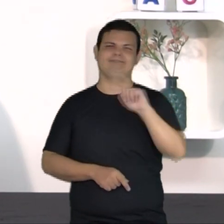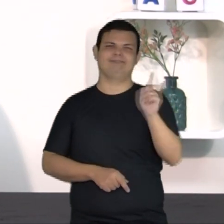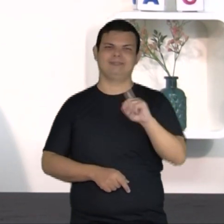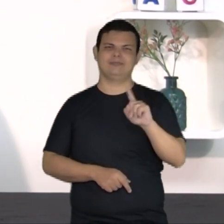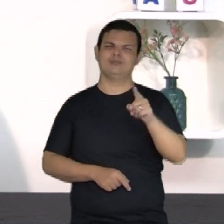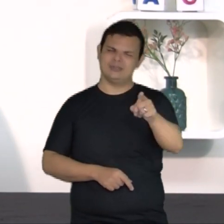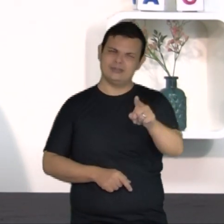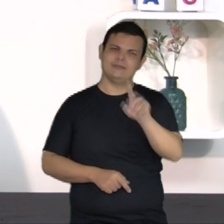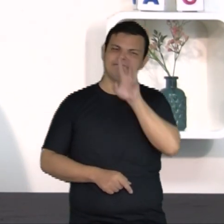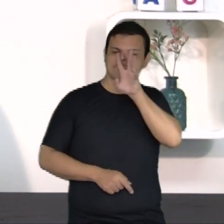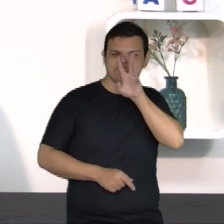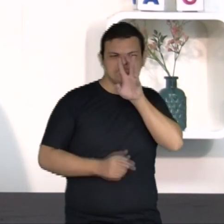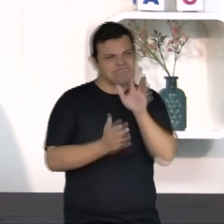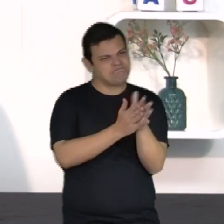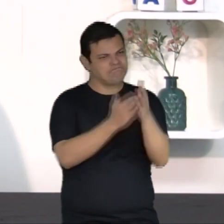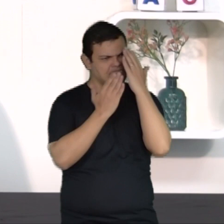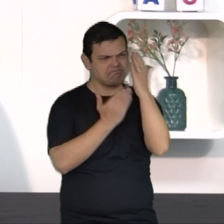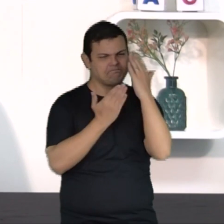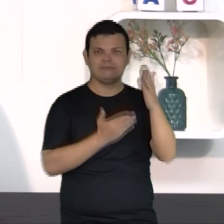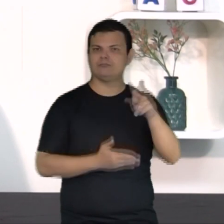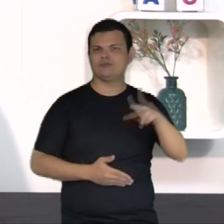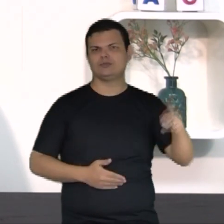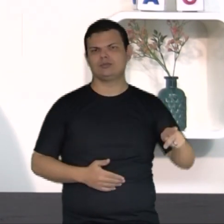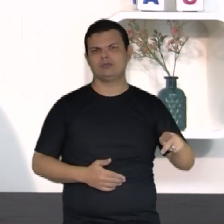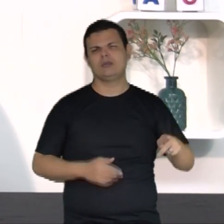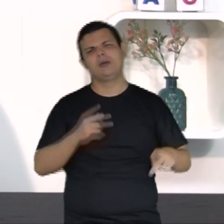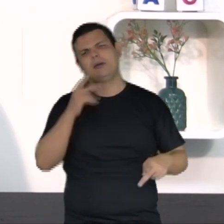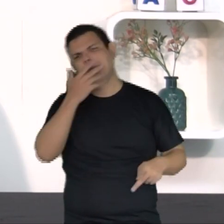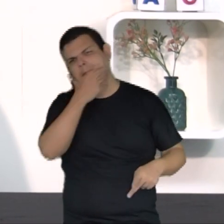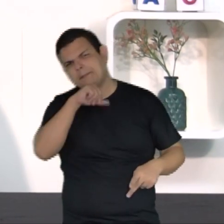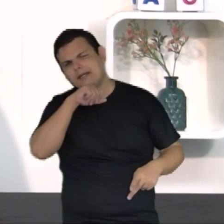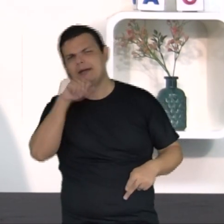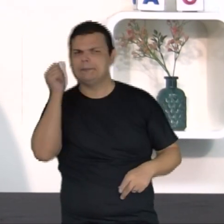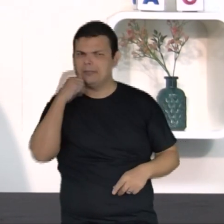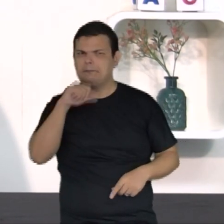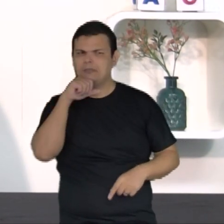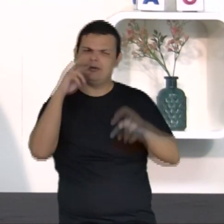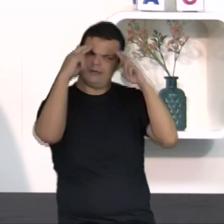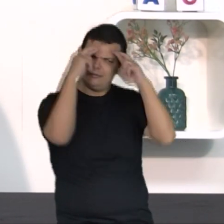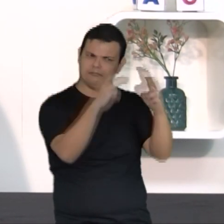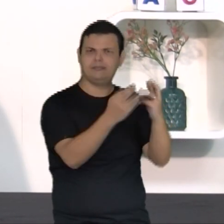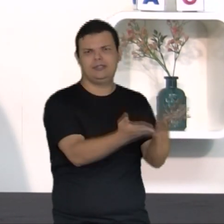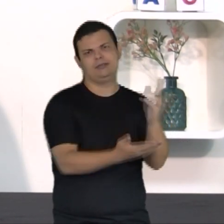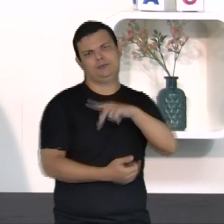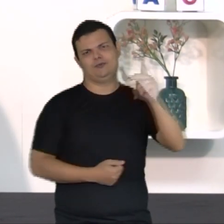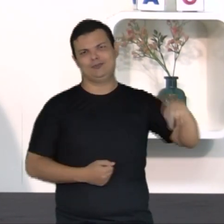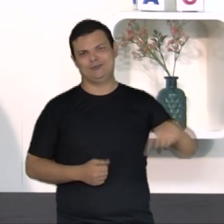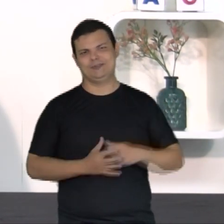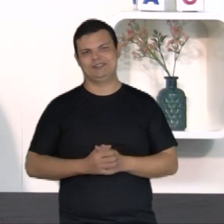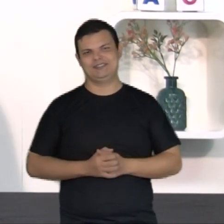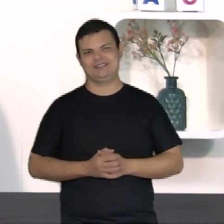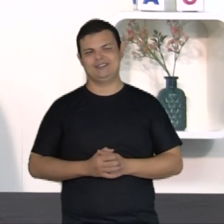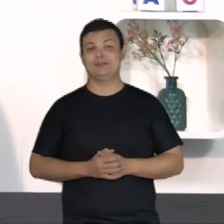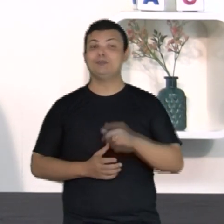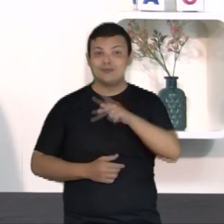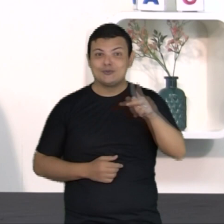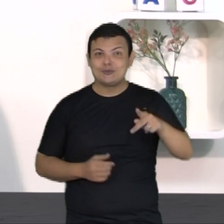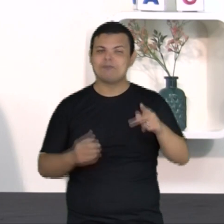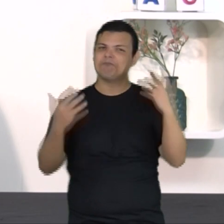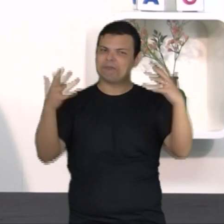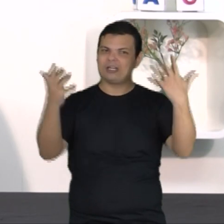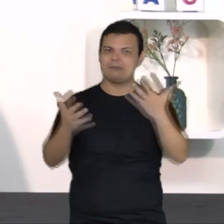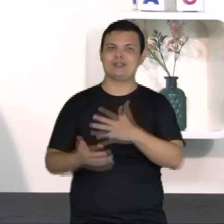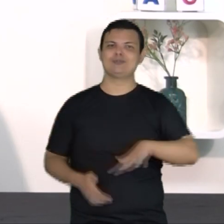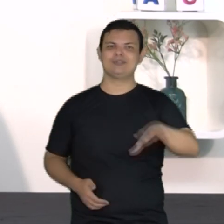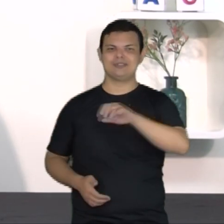valorizem seus professores. Pais, mães, respeitem e deem mais valor ao professor, tá bom? Professores, parabéns a